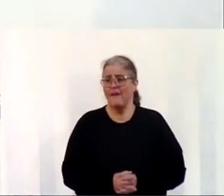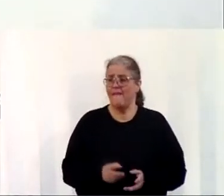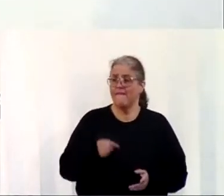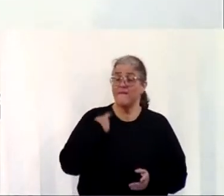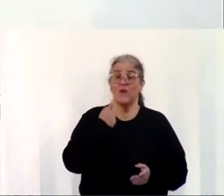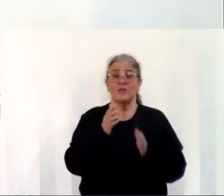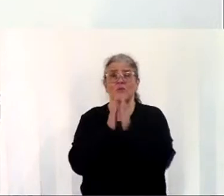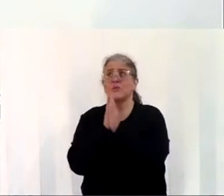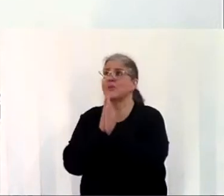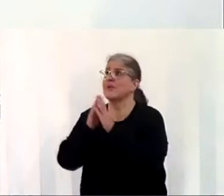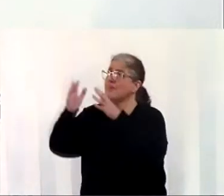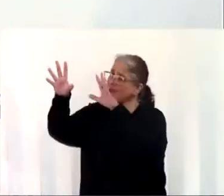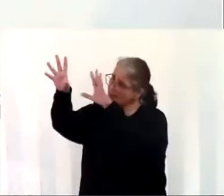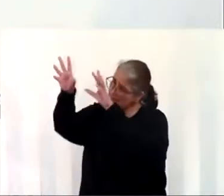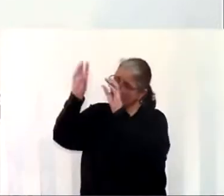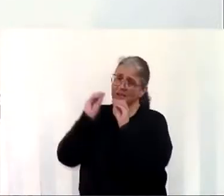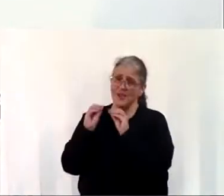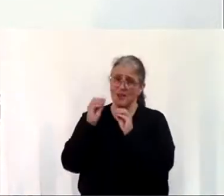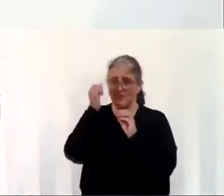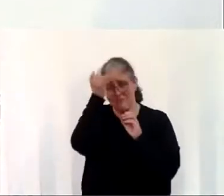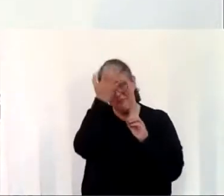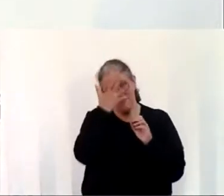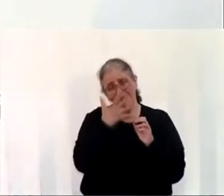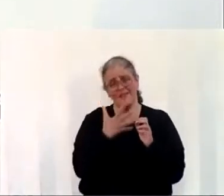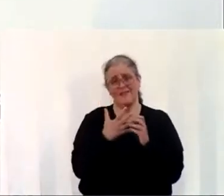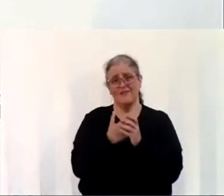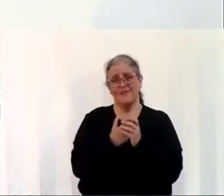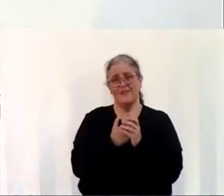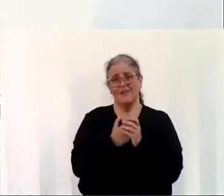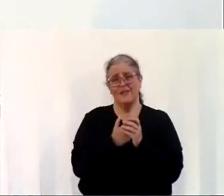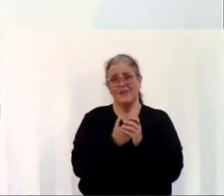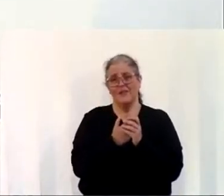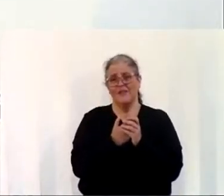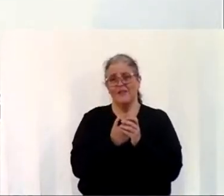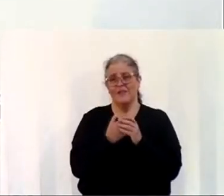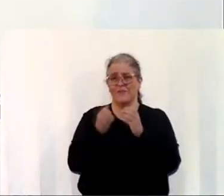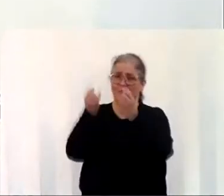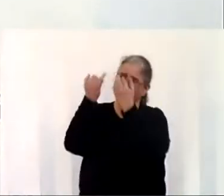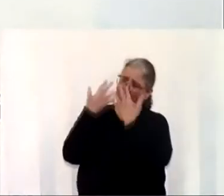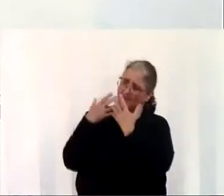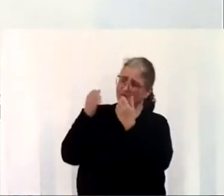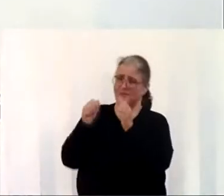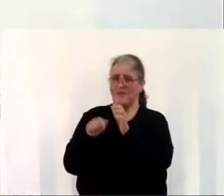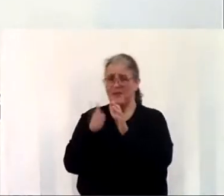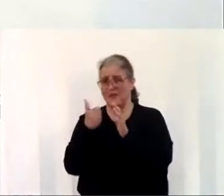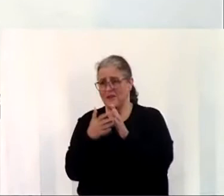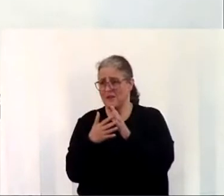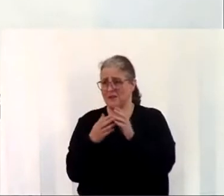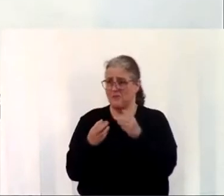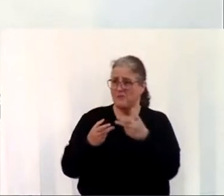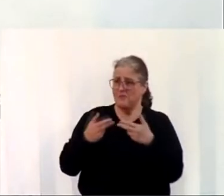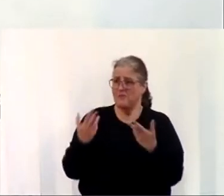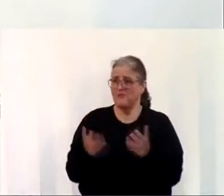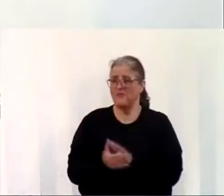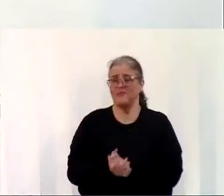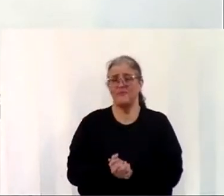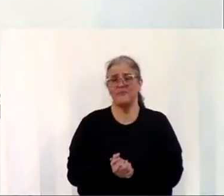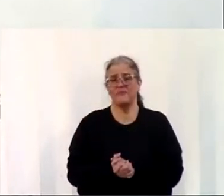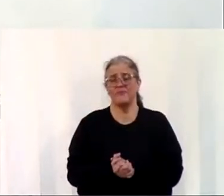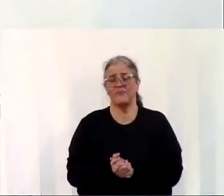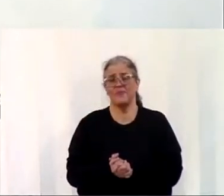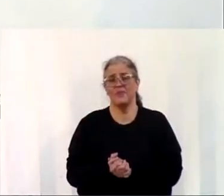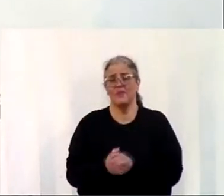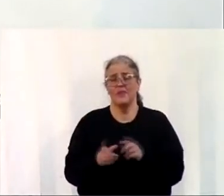recebamos bênçãos A, B e C, temos de nos perguntar, essa bênção nos aproxima de Deus ou nos afasta de